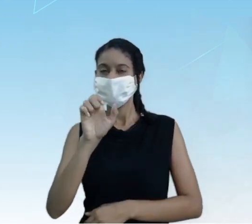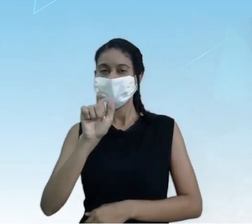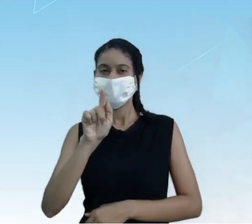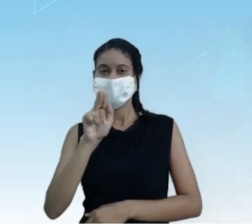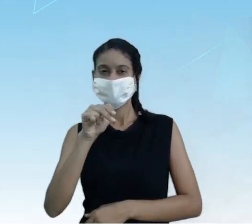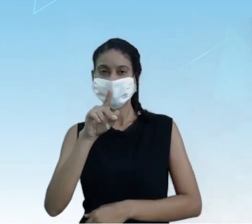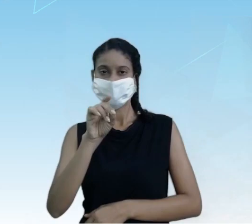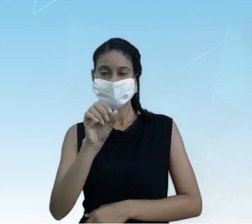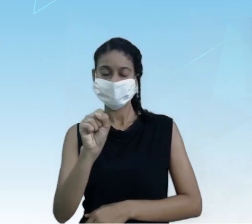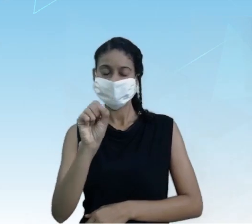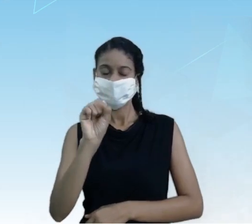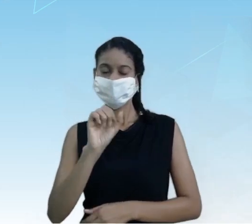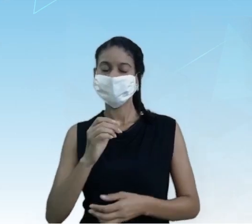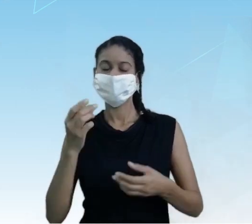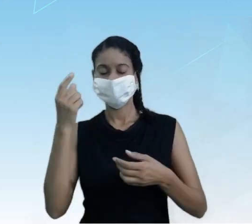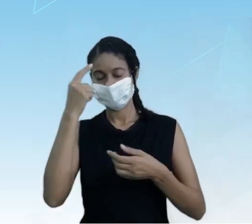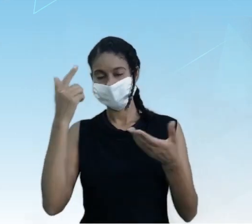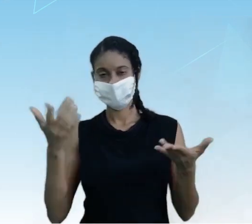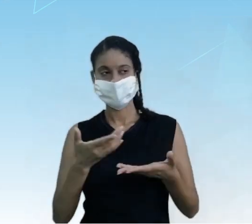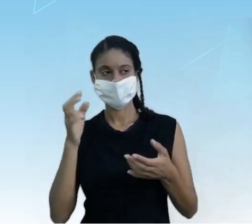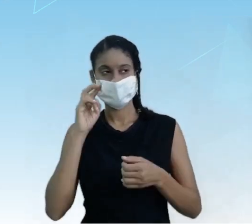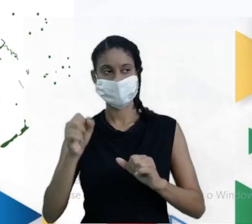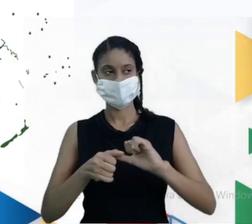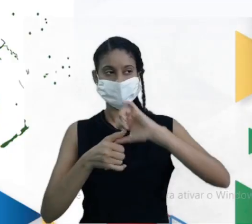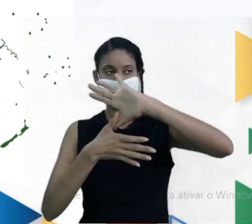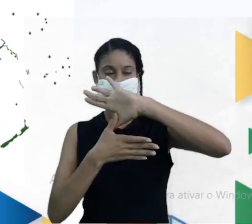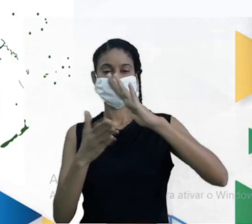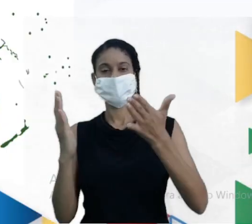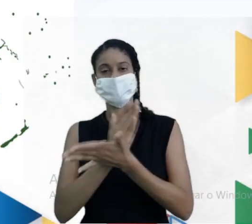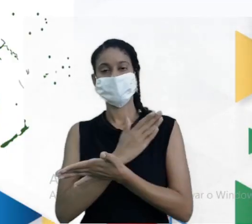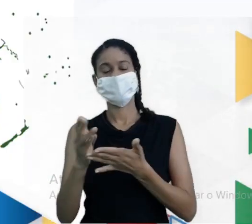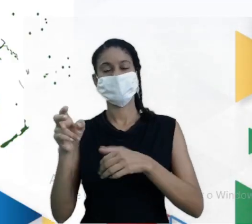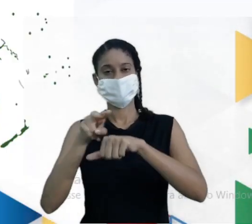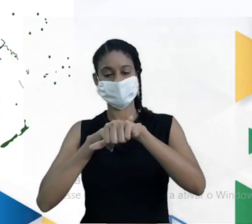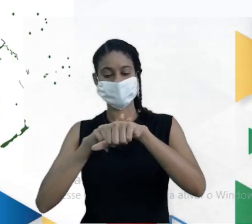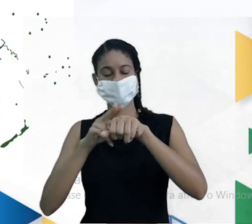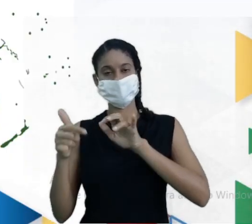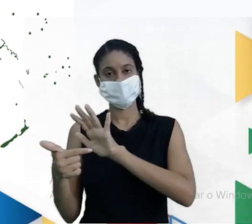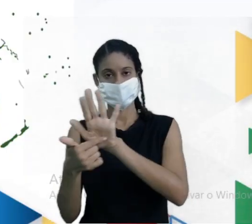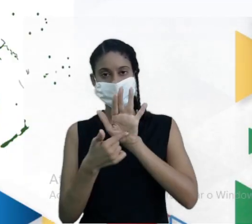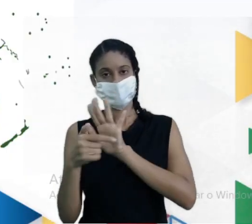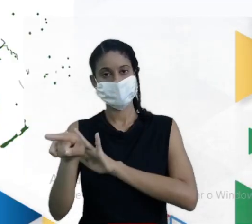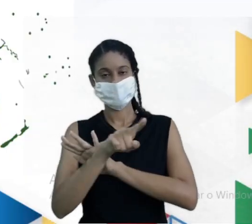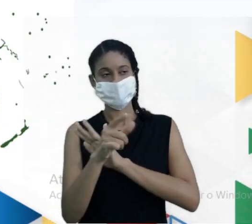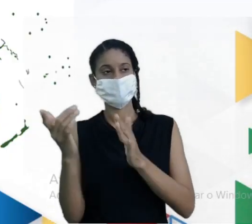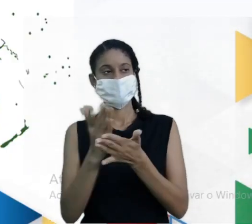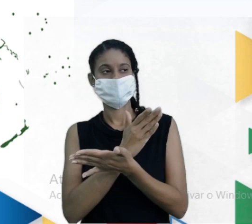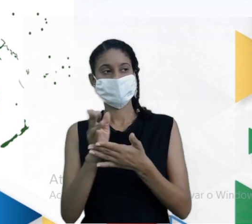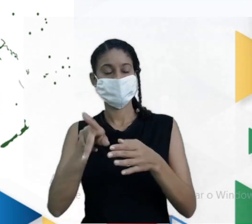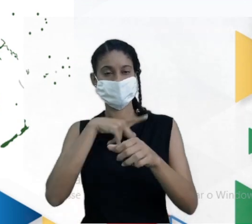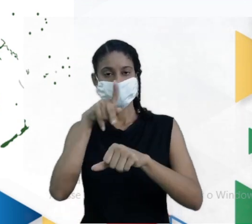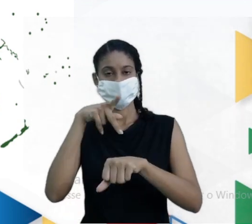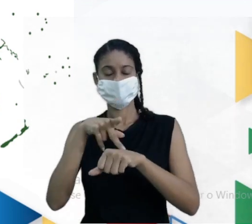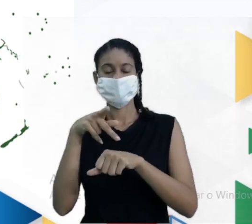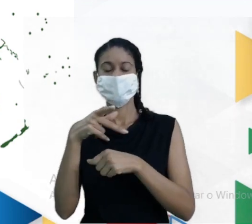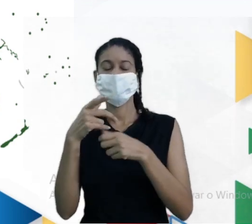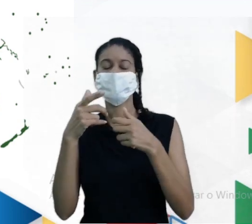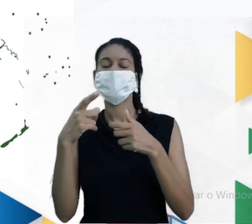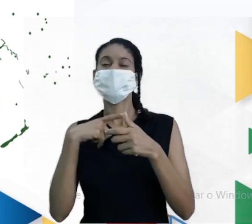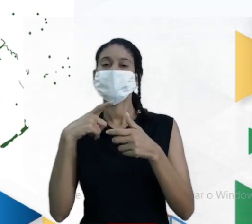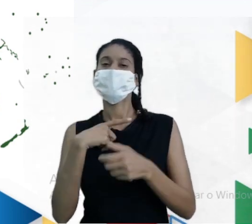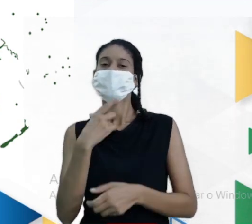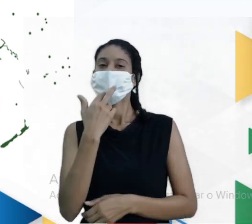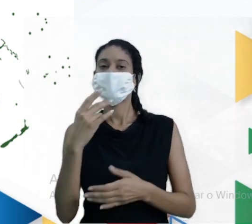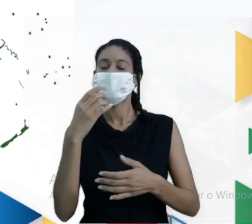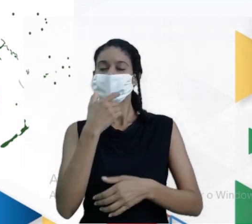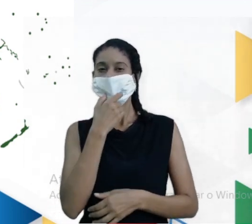Então, vamos ver aí no mapa, alguns grafados em verde. Eu vou mostrar para vocês alguns dos países onde a língua